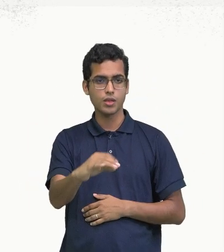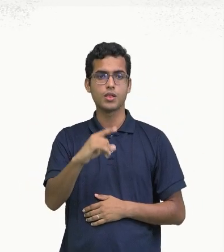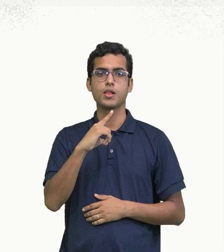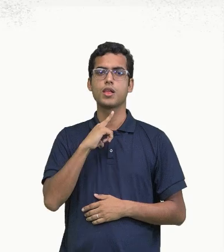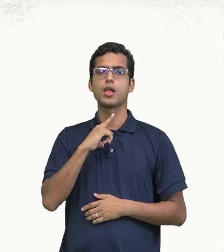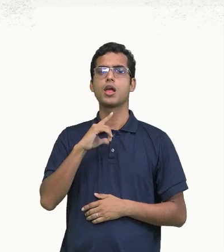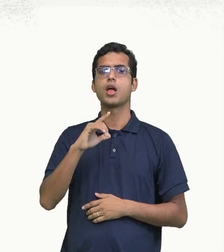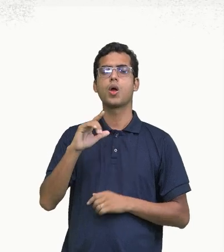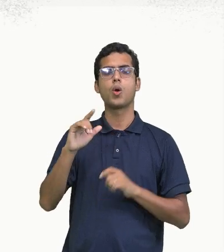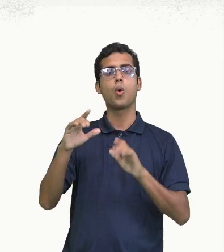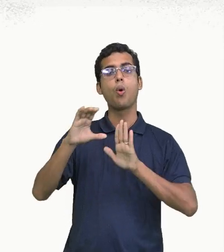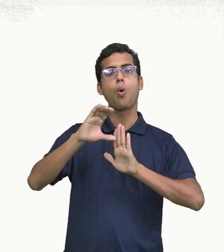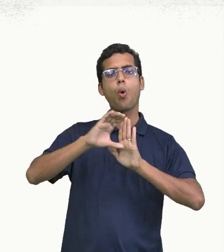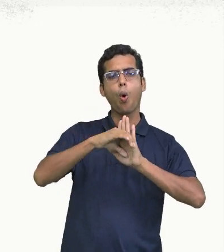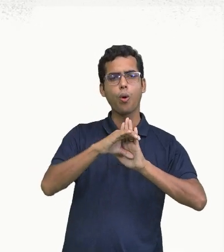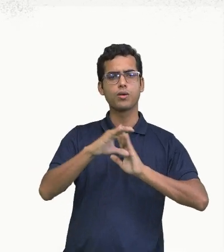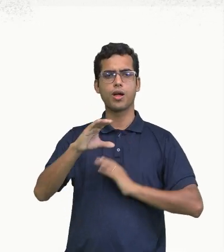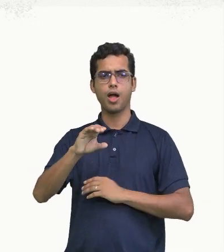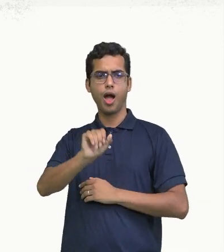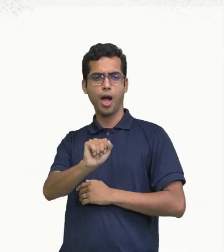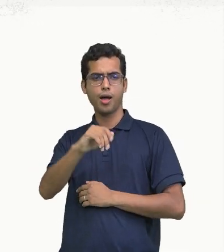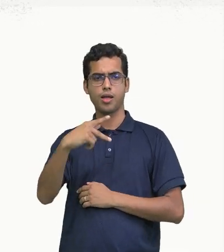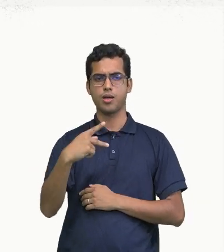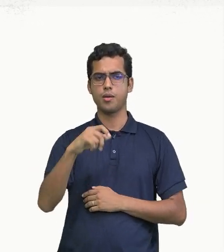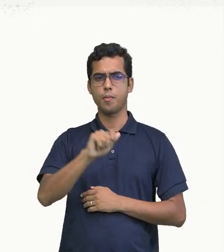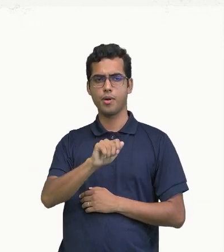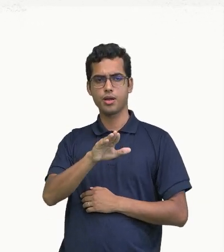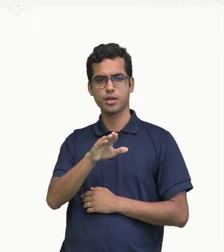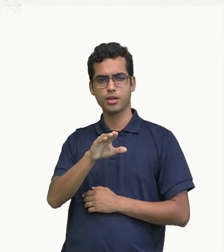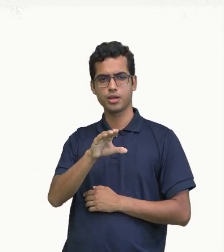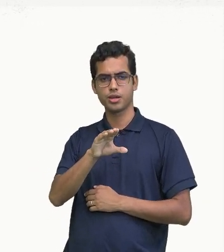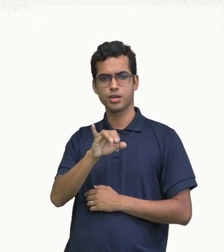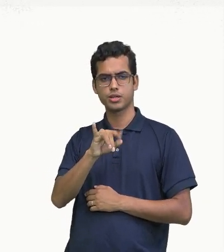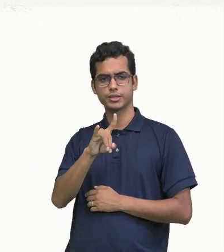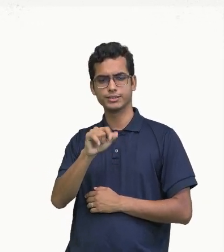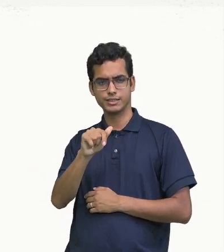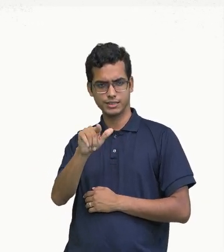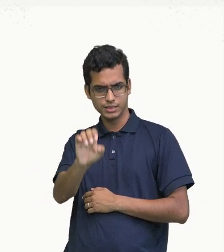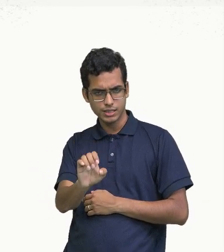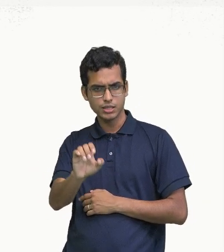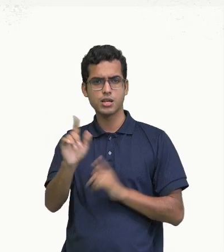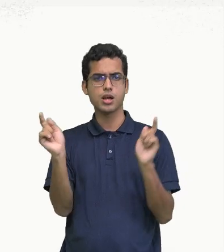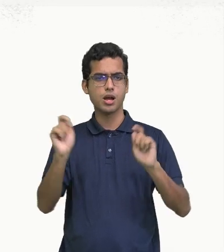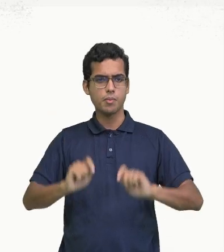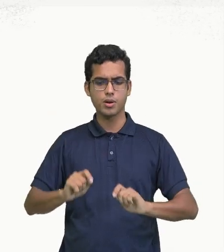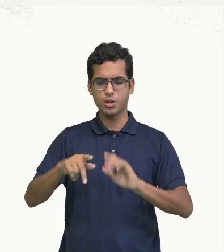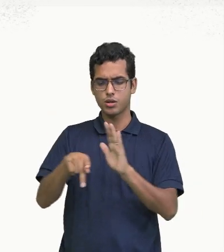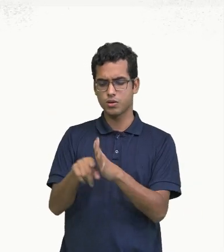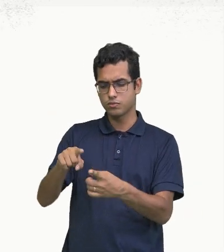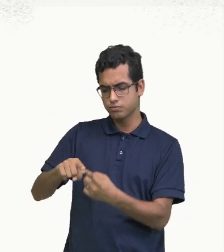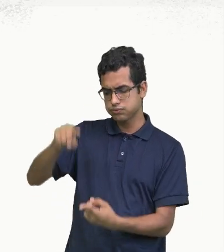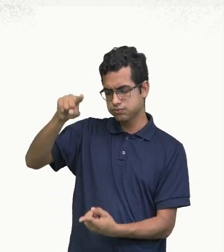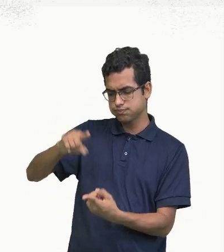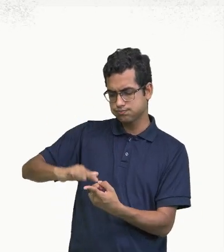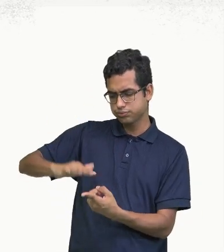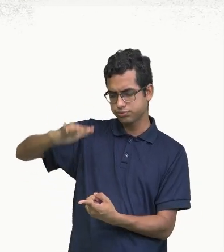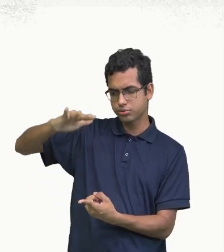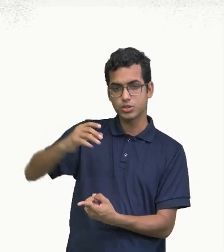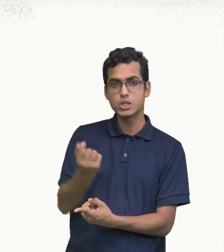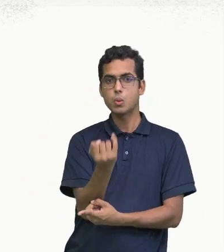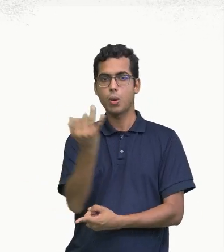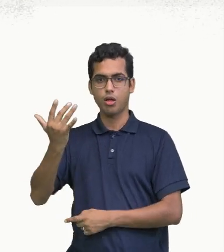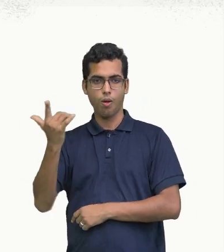capacidade. Embora volume e capacidade sejam ali convergentes, não é, para o mesmo assunto que nós estamos estudando aqui,